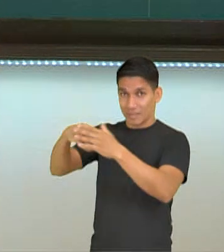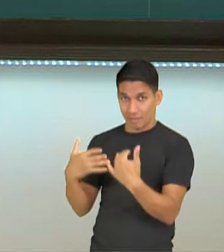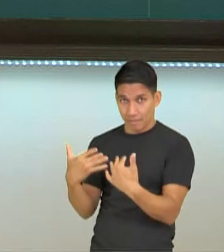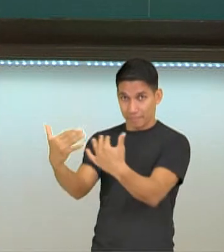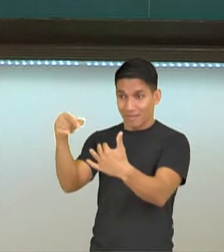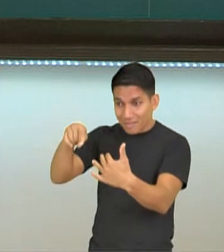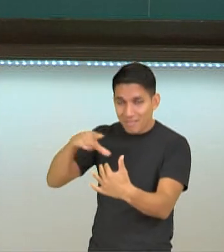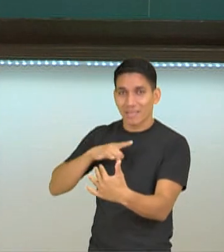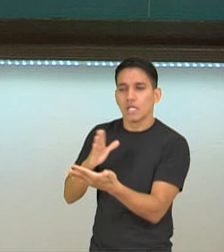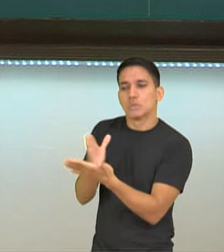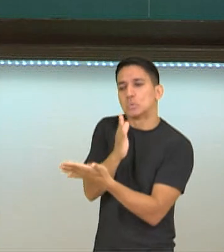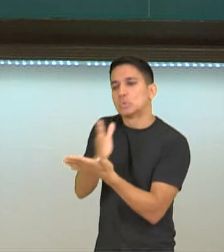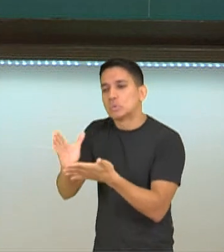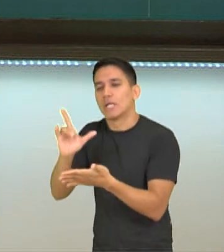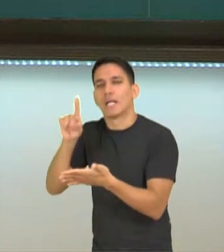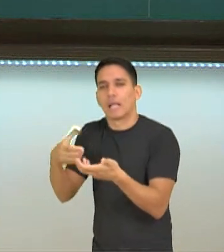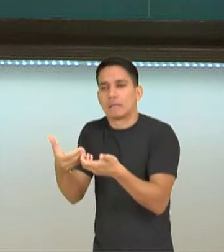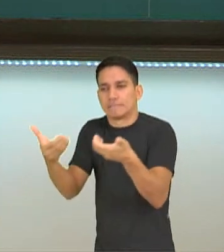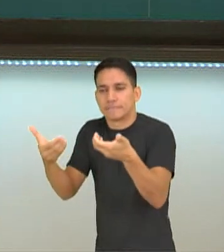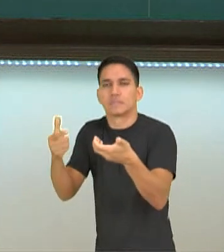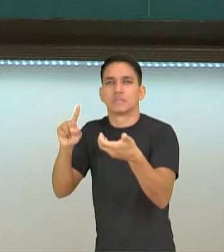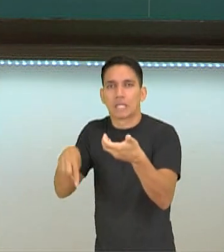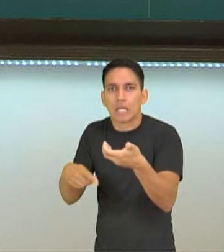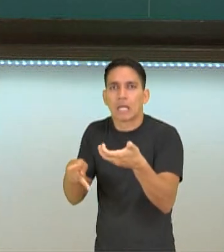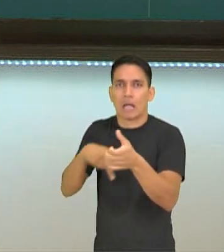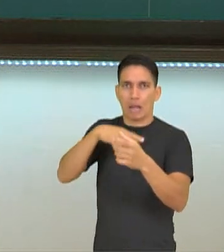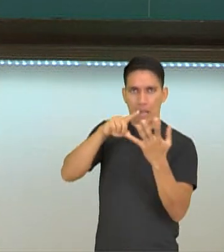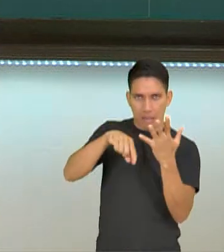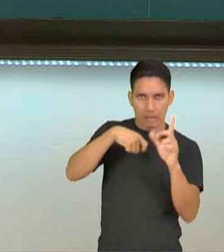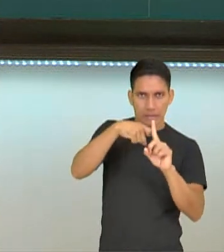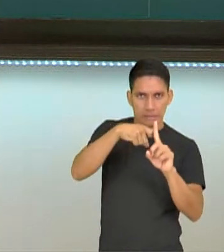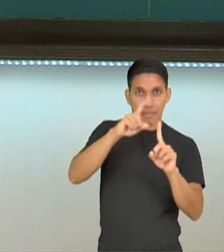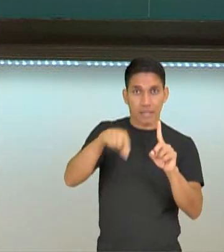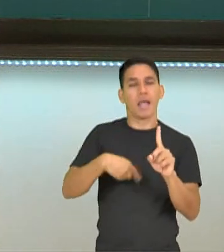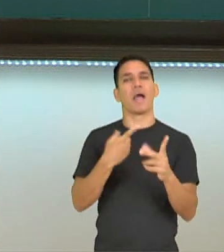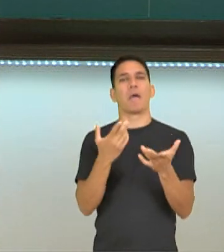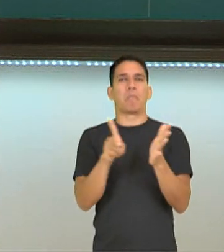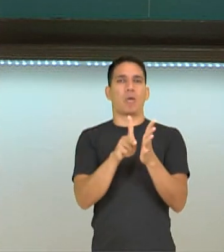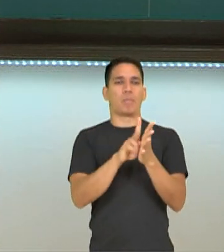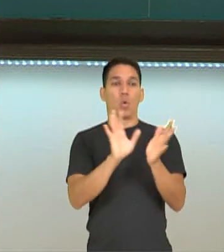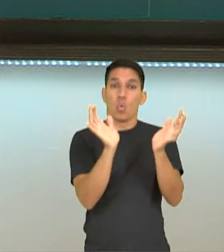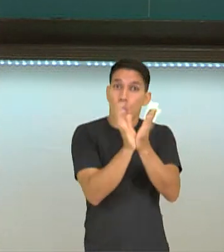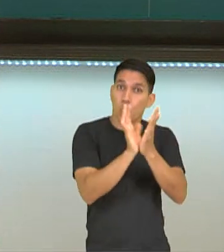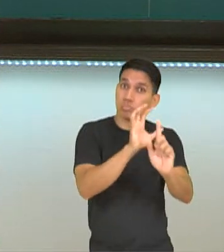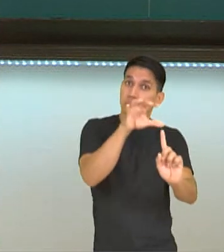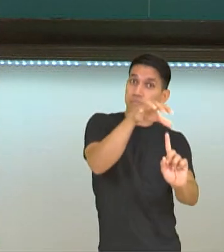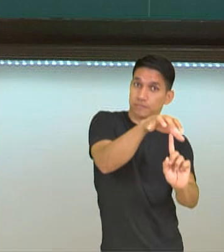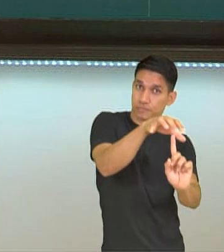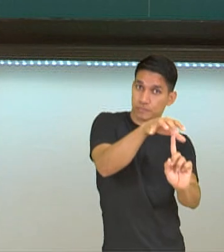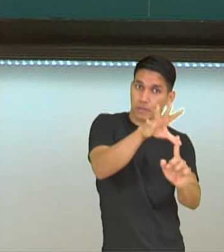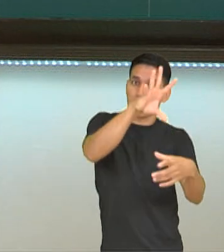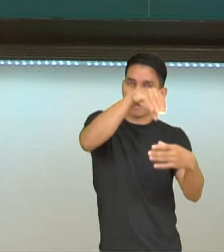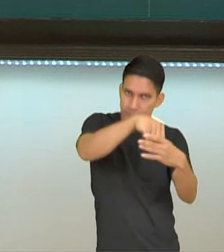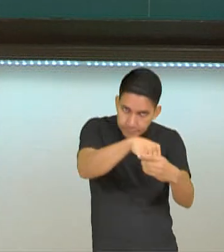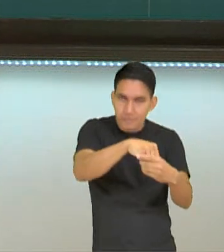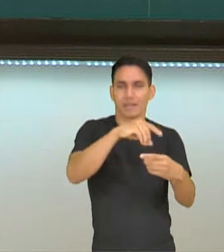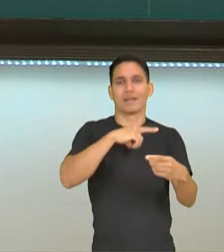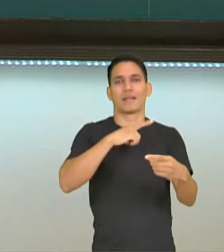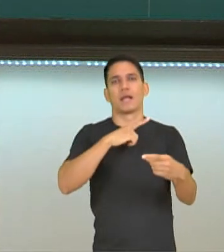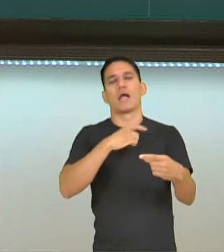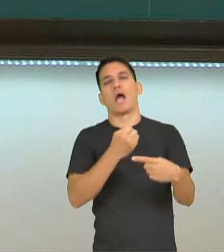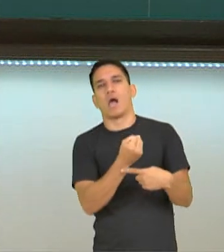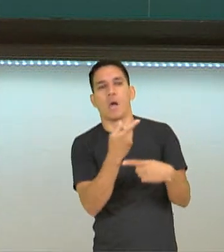parlamento encontrava-se dividido na Inglaterra era a Câmara dos Lordes, composta